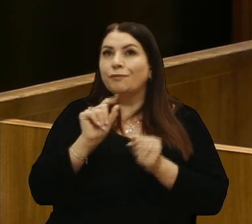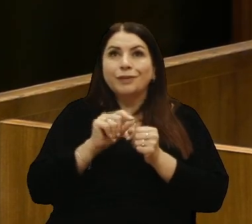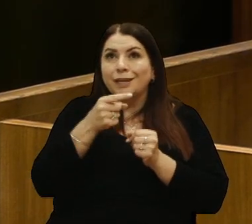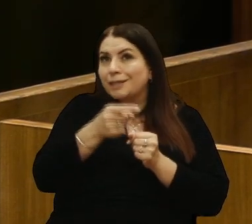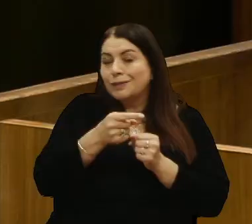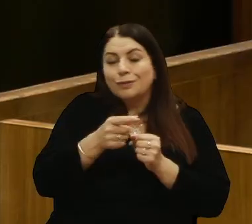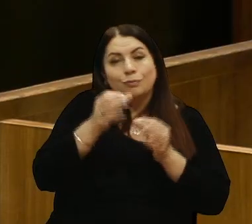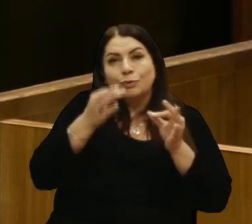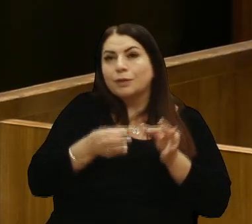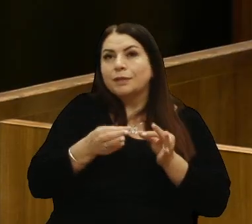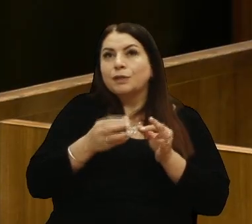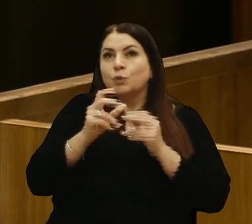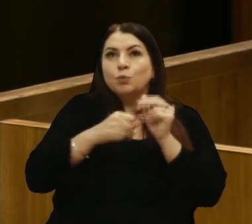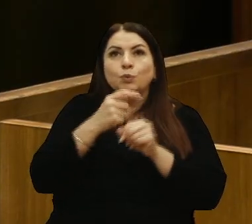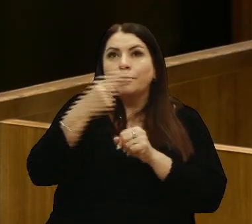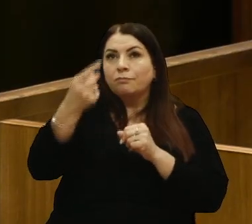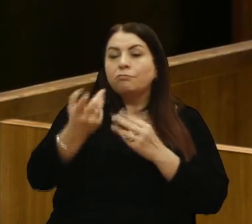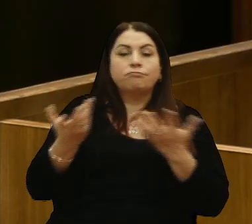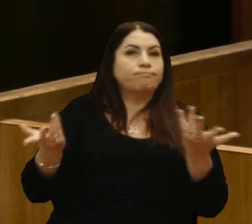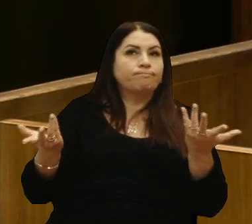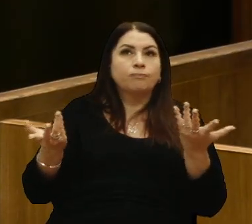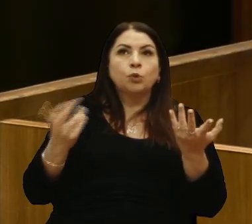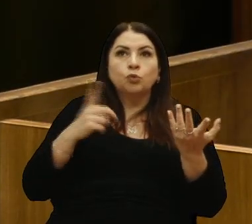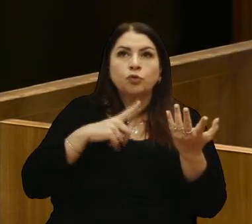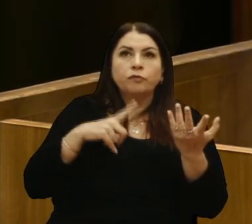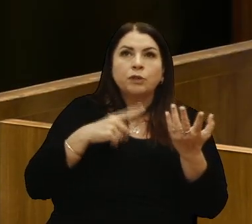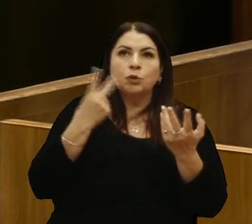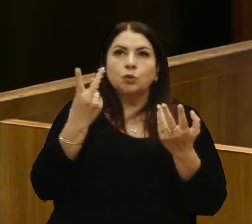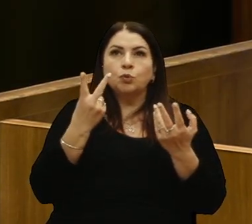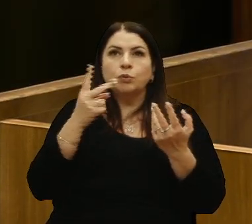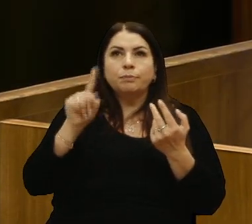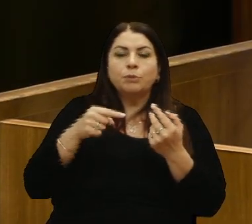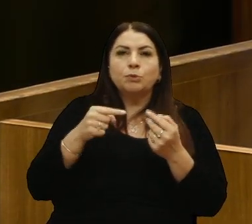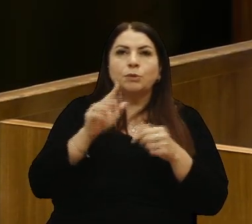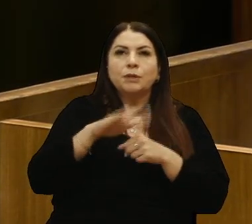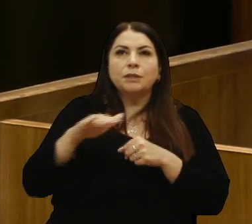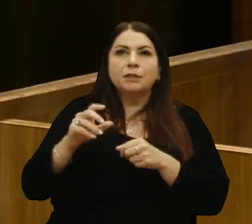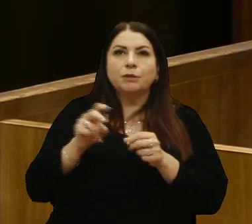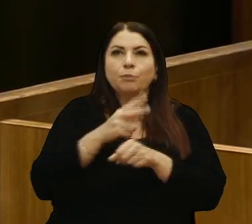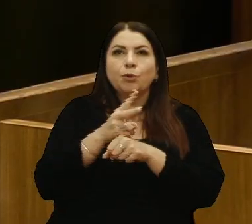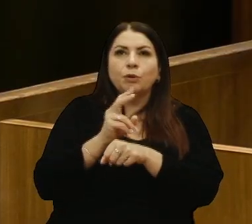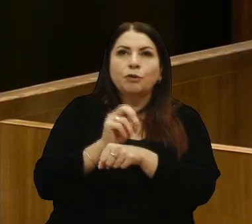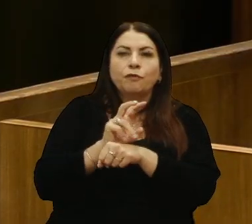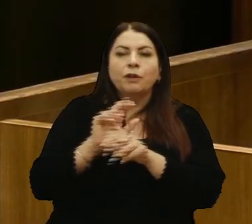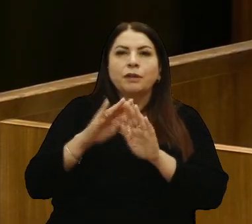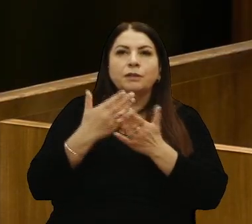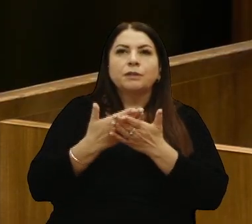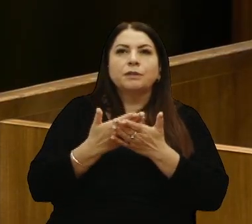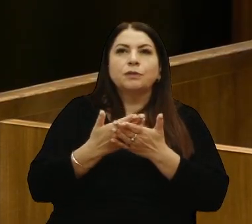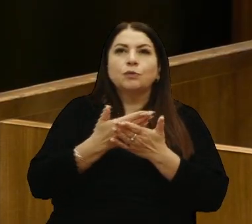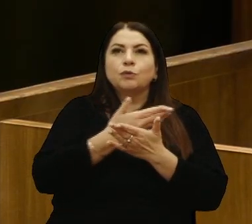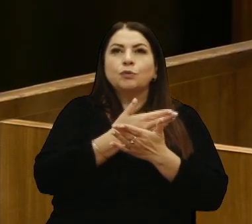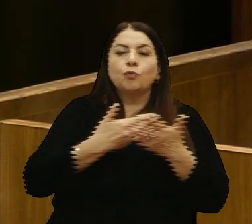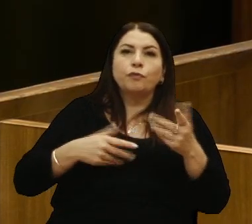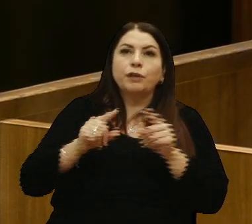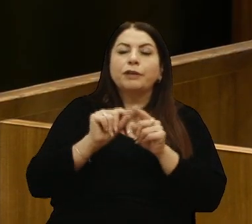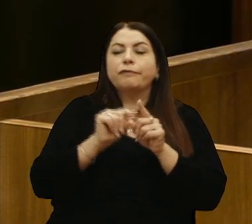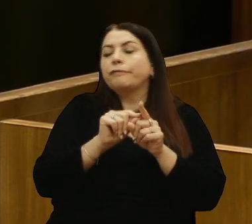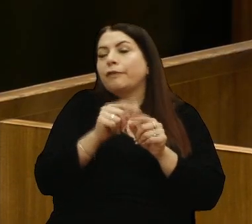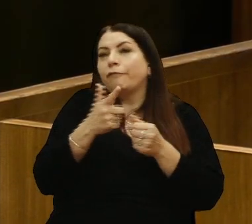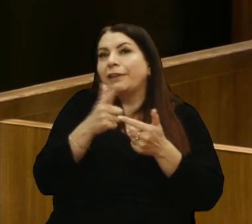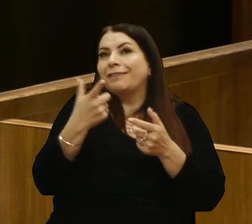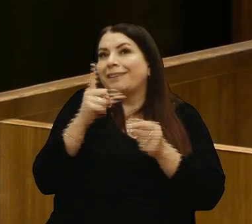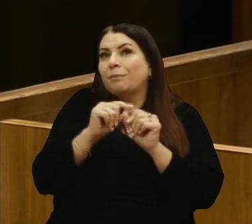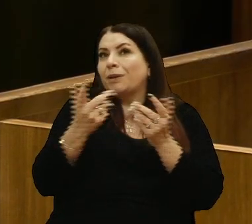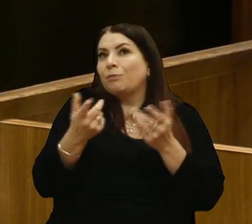decisão, eu tenho certeza que o ano que vem, quando tiver essas 2.000 crianças procurando vaga nas escolas, o governo vai apanhar também.